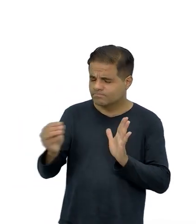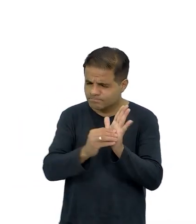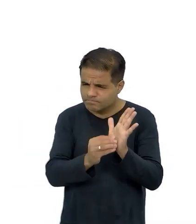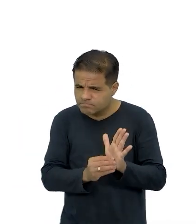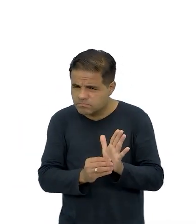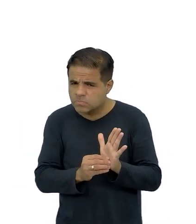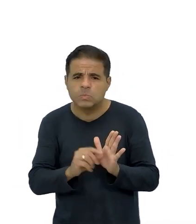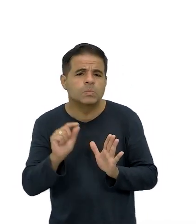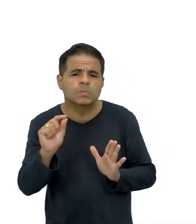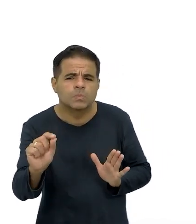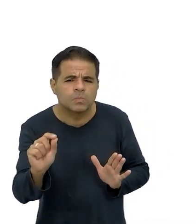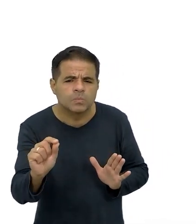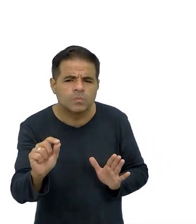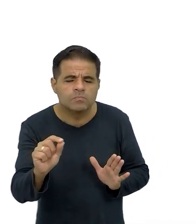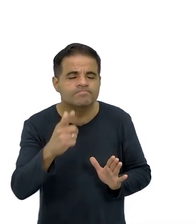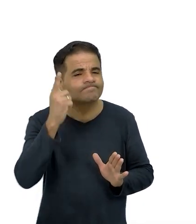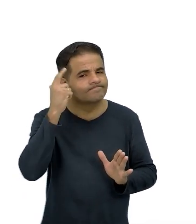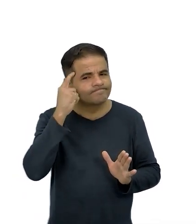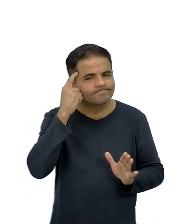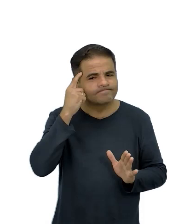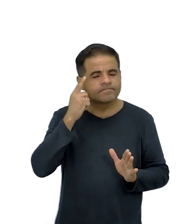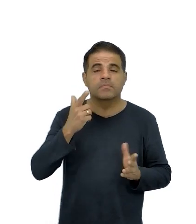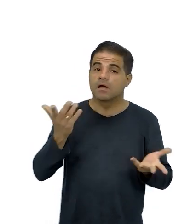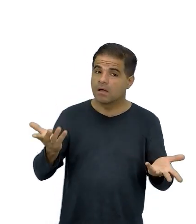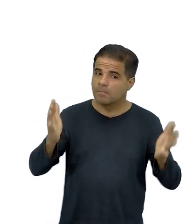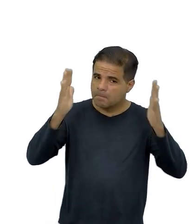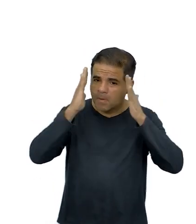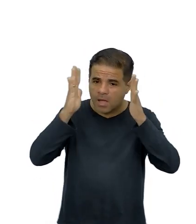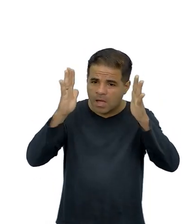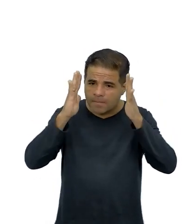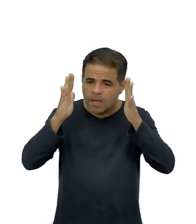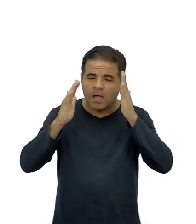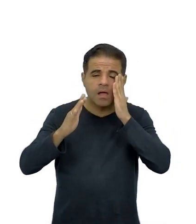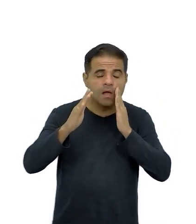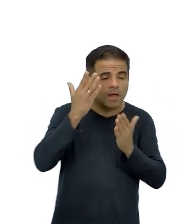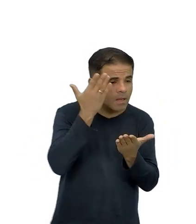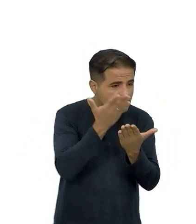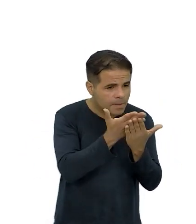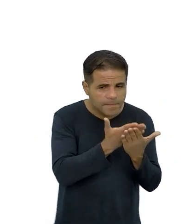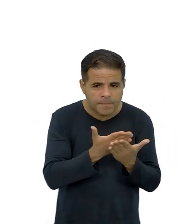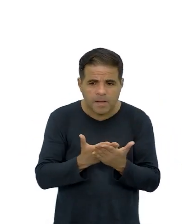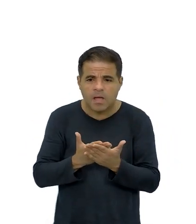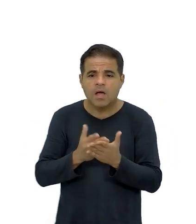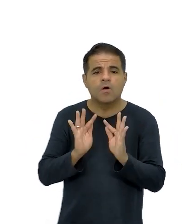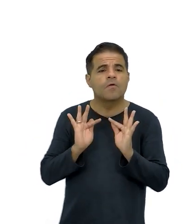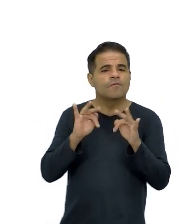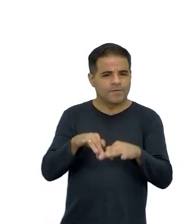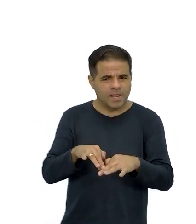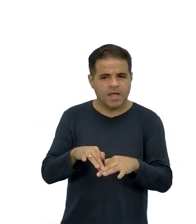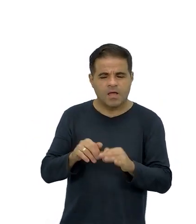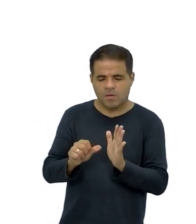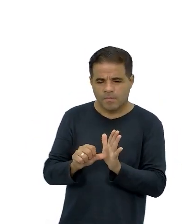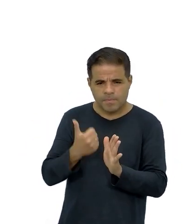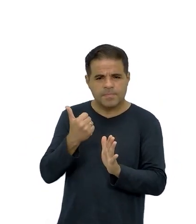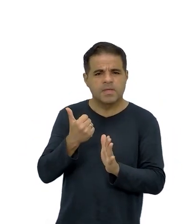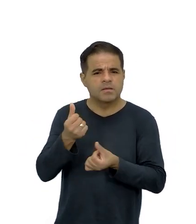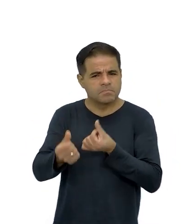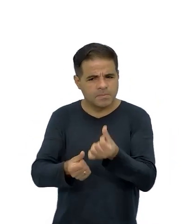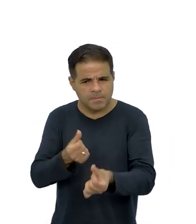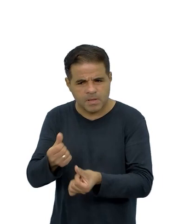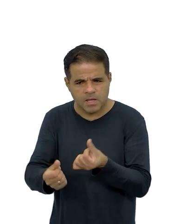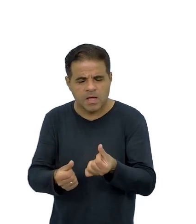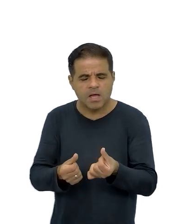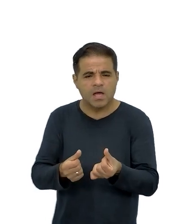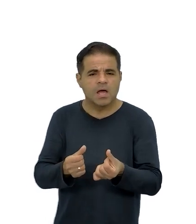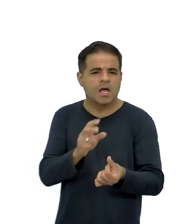colocaram? Bem, tendo em vista, né, que os estudantes, ao final aqui do primeiro ciclo, né, no